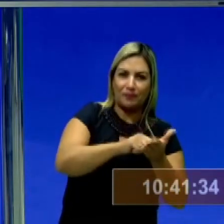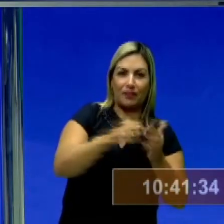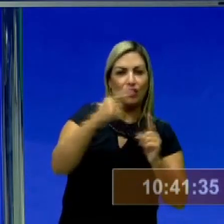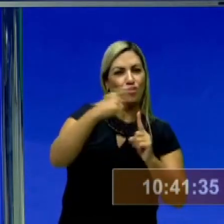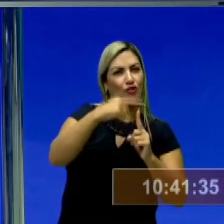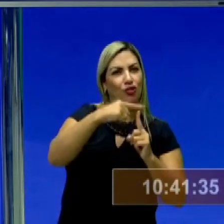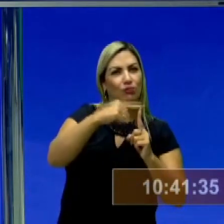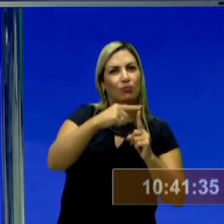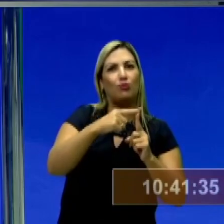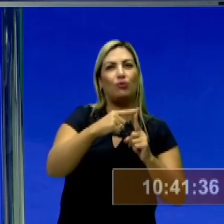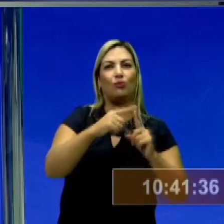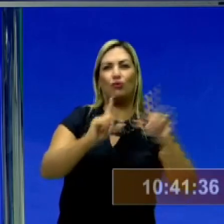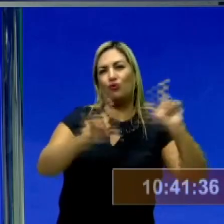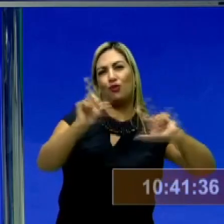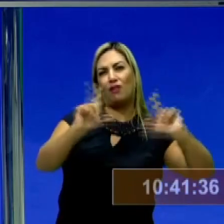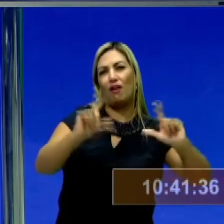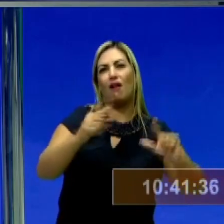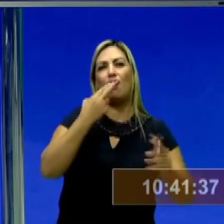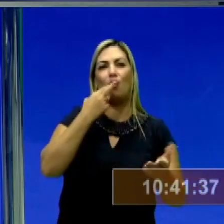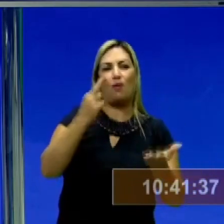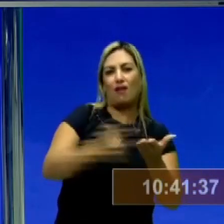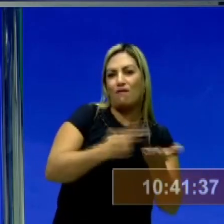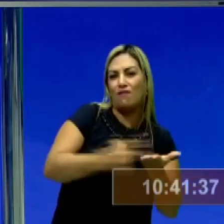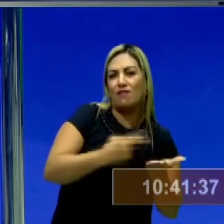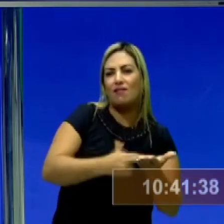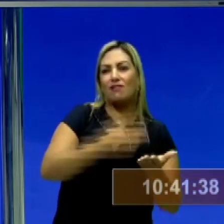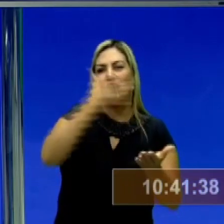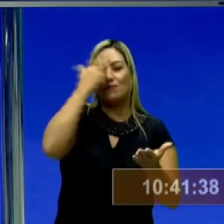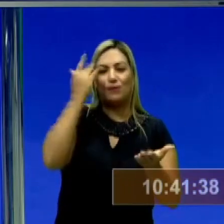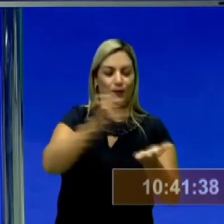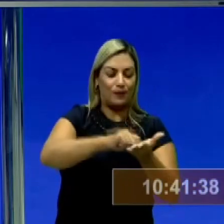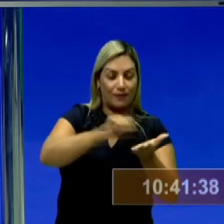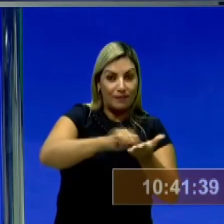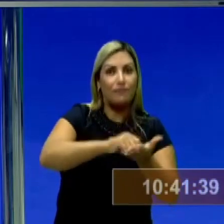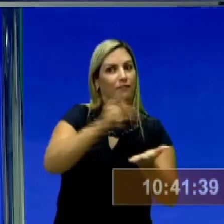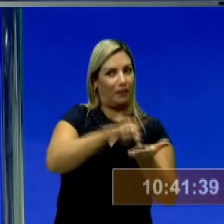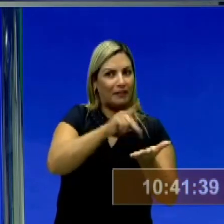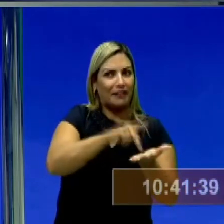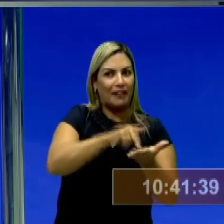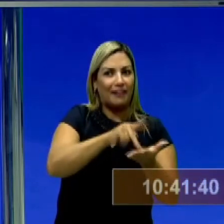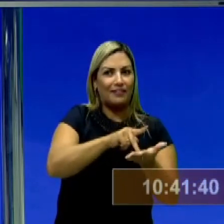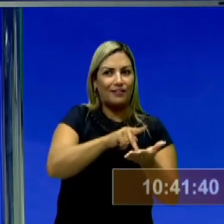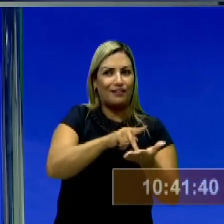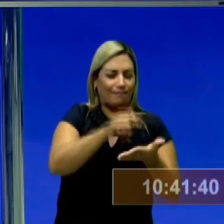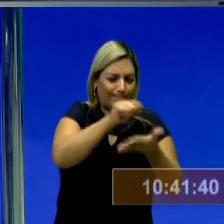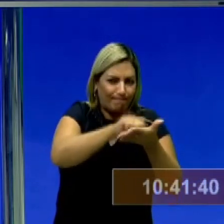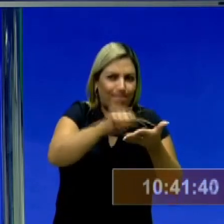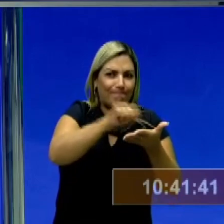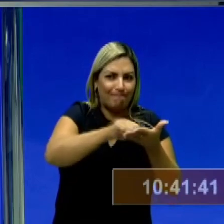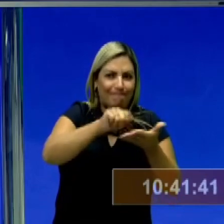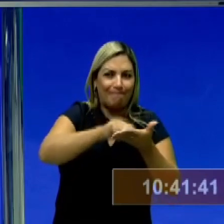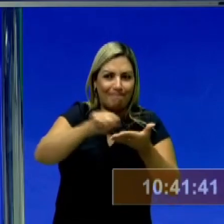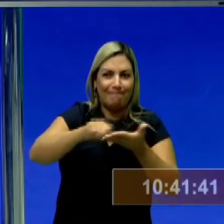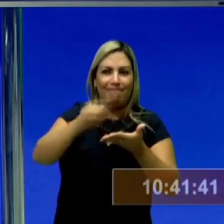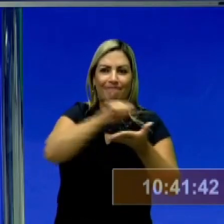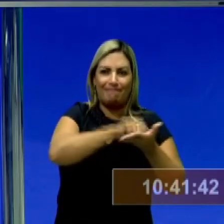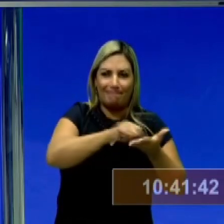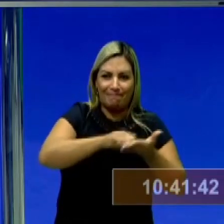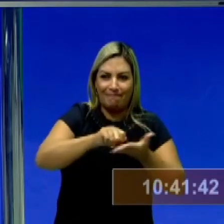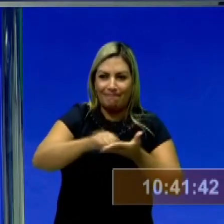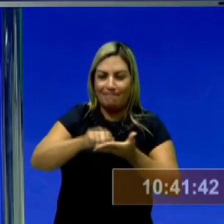de matéria num jornal, numa revista, as pessoas escreviam realmente aquela carta. Aquela carta